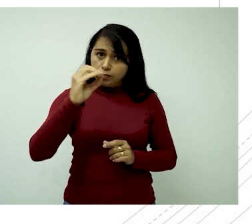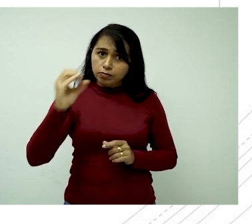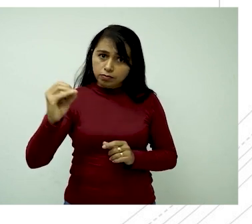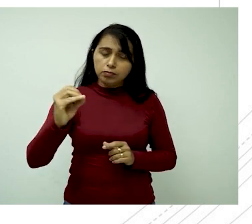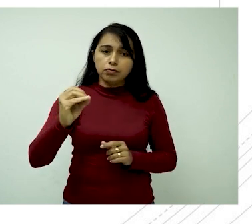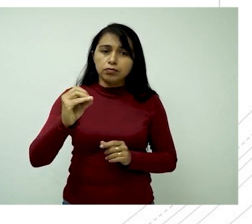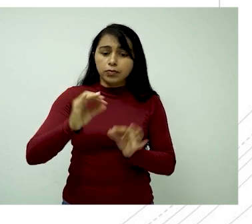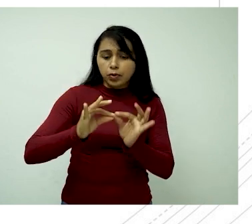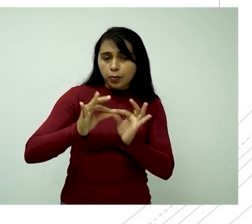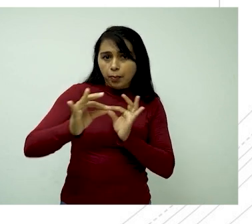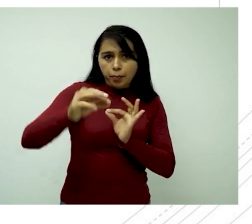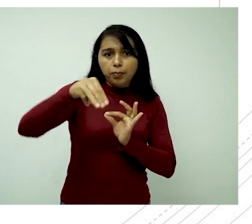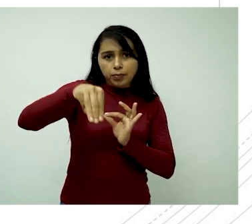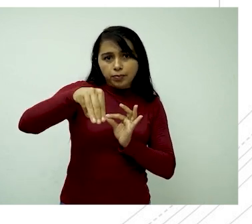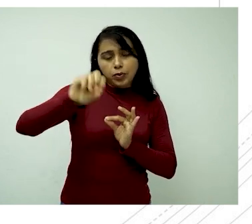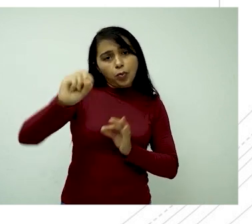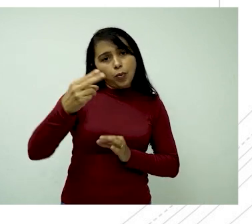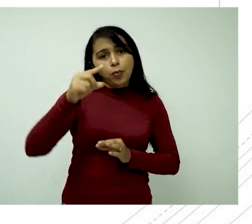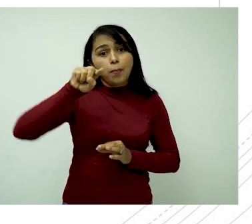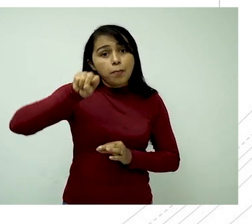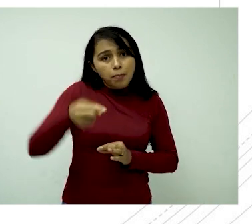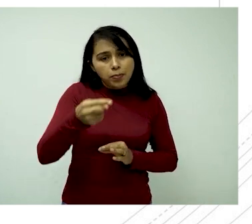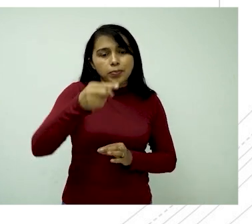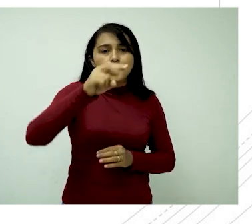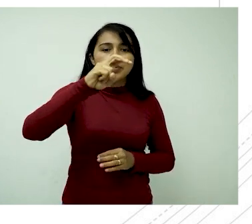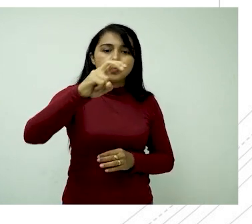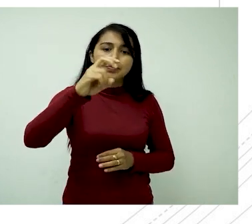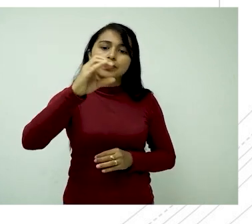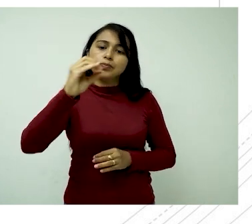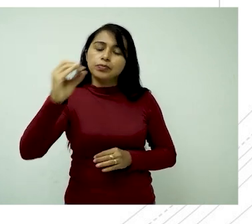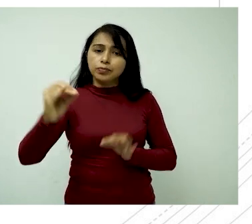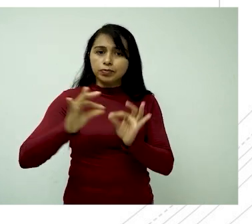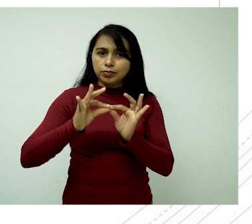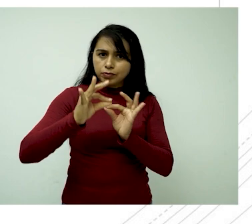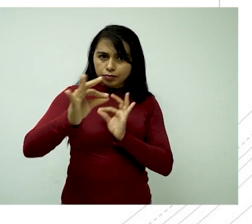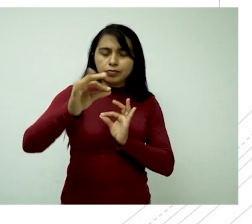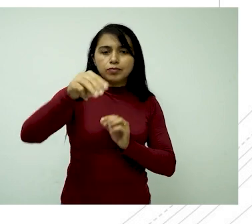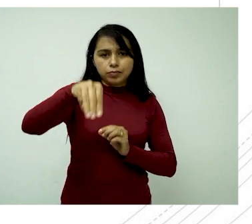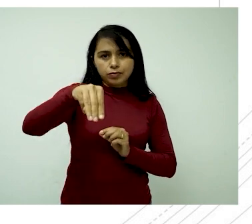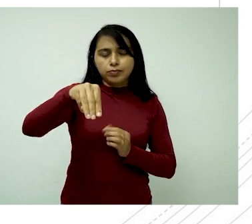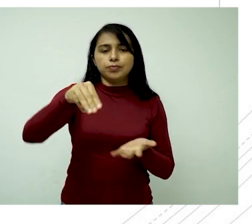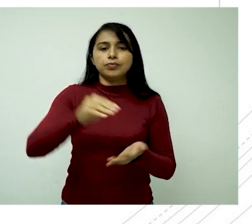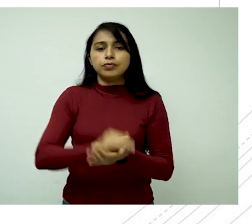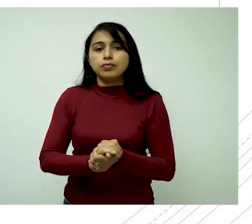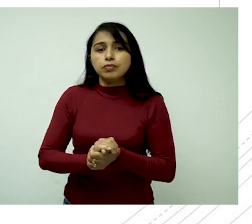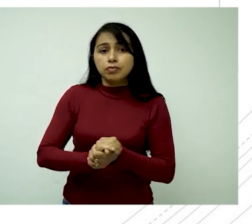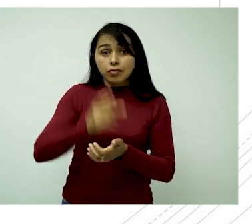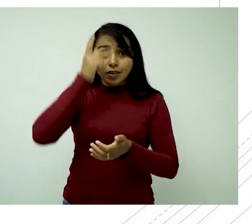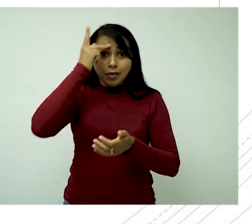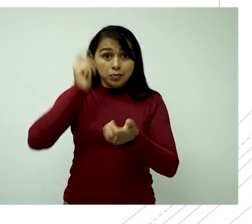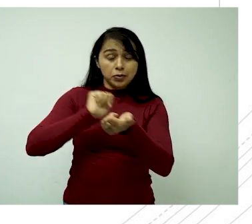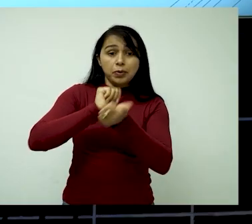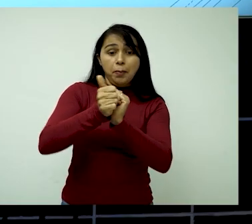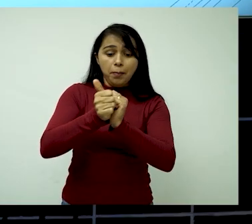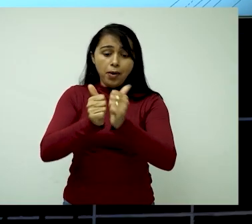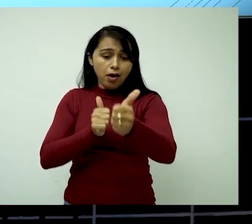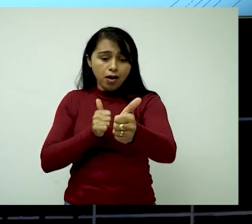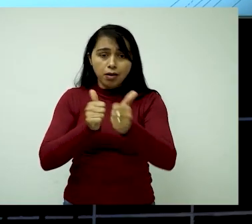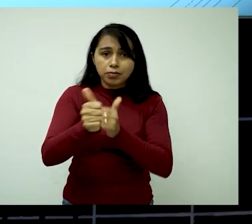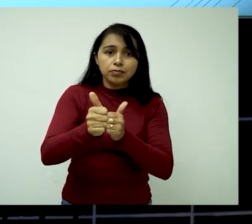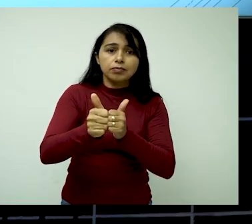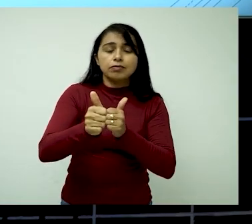800 e 1.500 metros. O atleta que compete, né, ou o aluno que compete